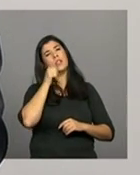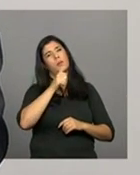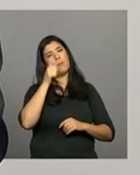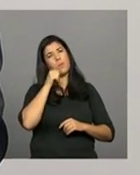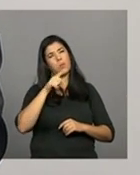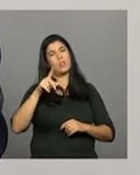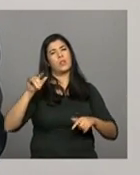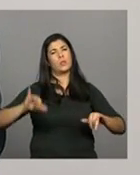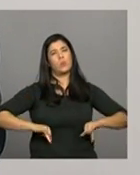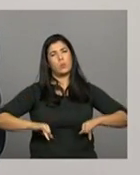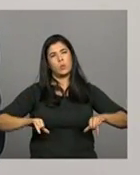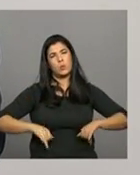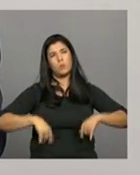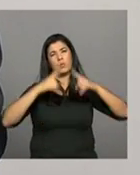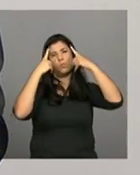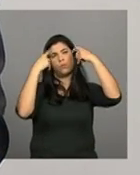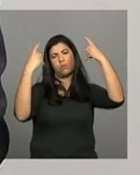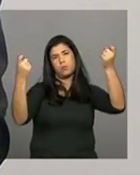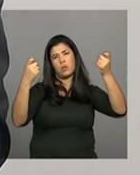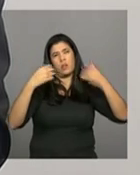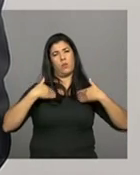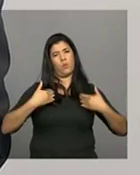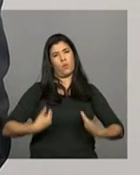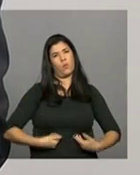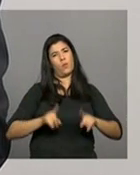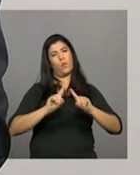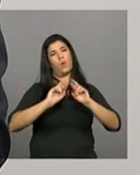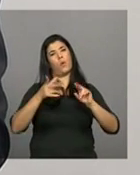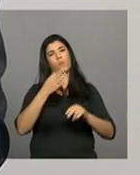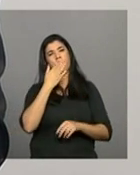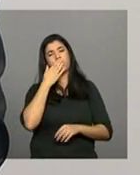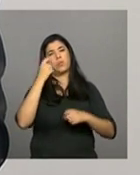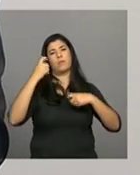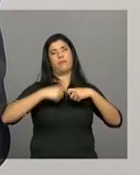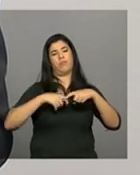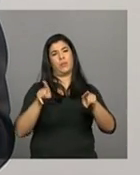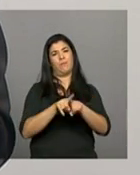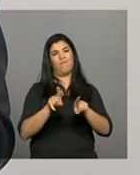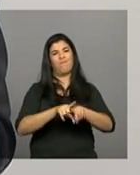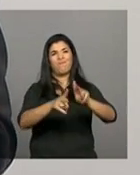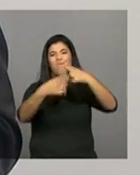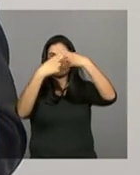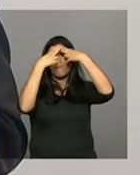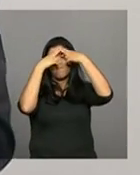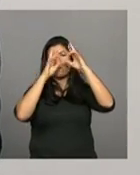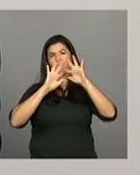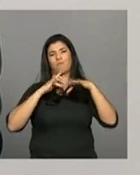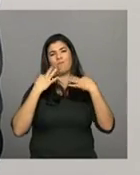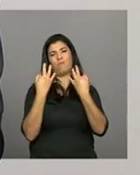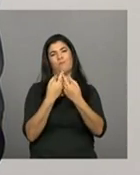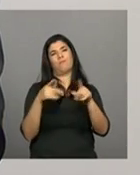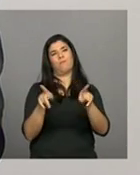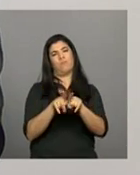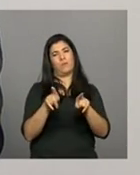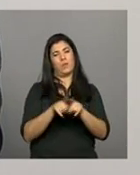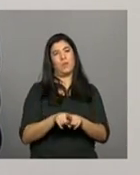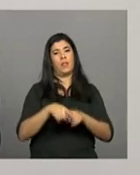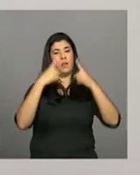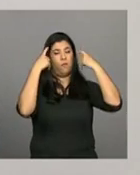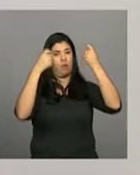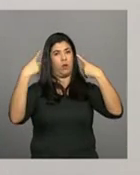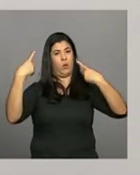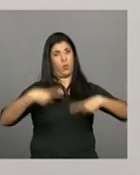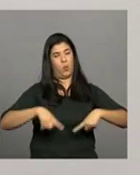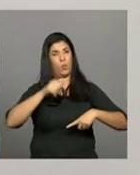física ou sexual. É uma situação que traumatiza a mulher e toda a família. A violência contra